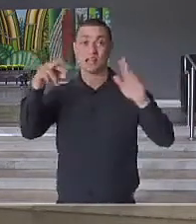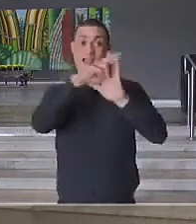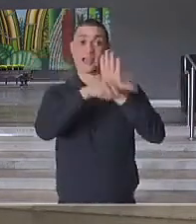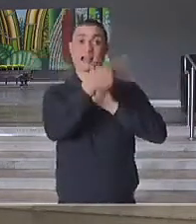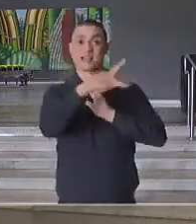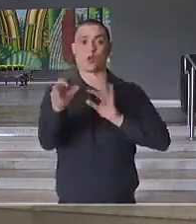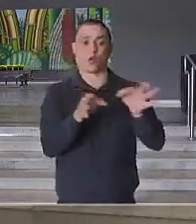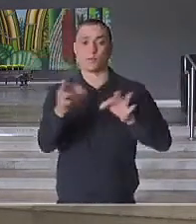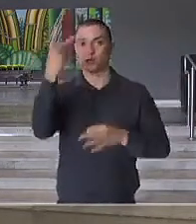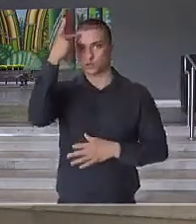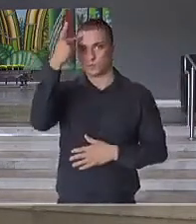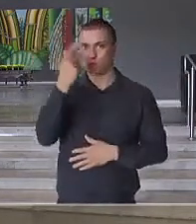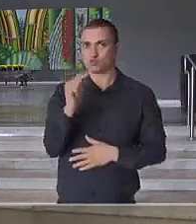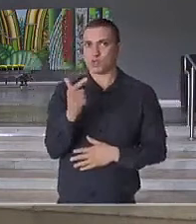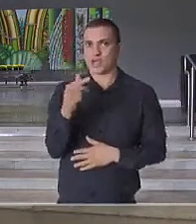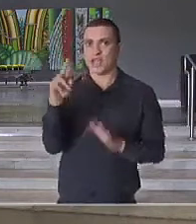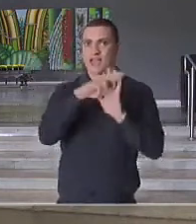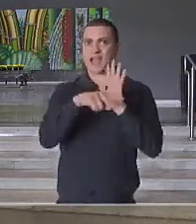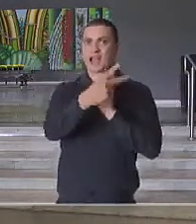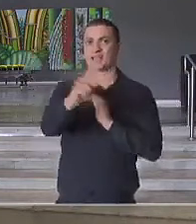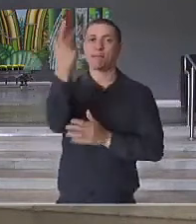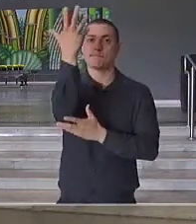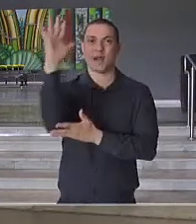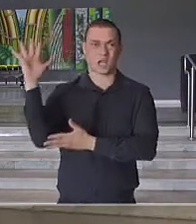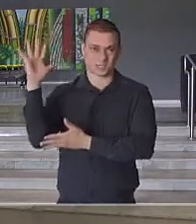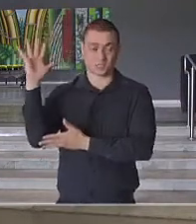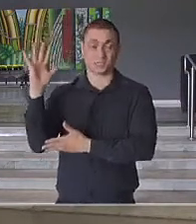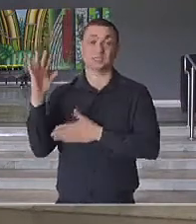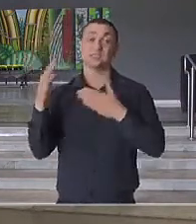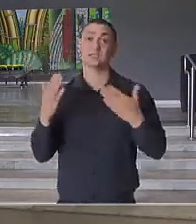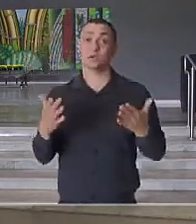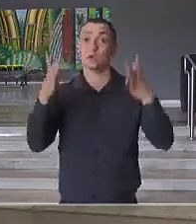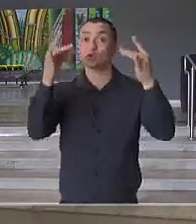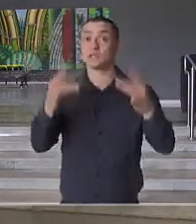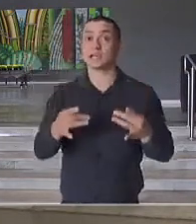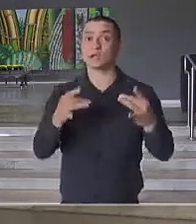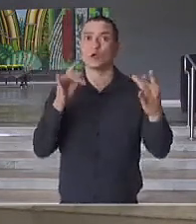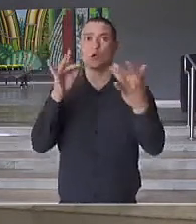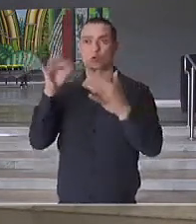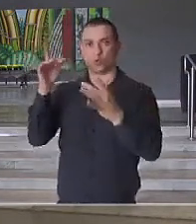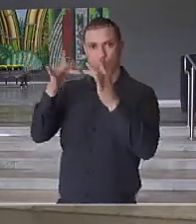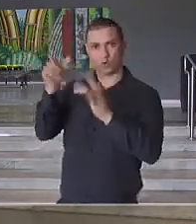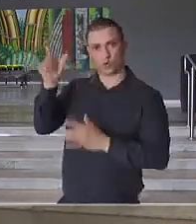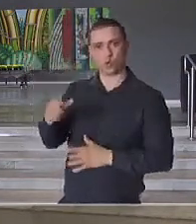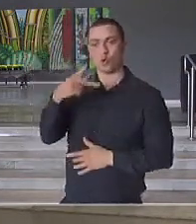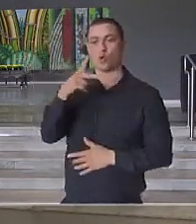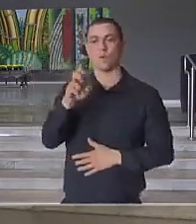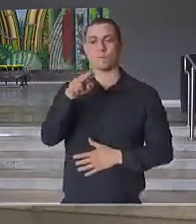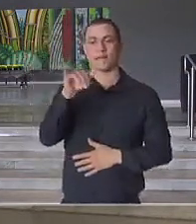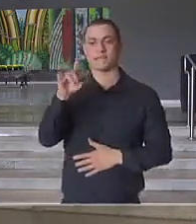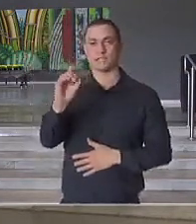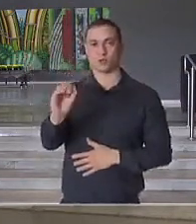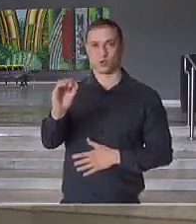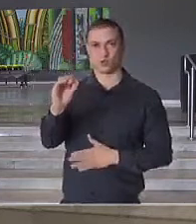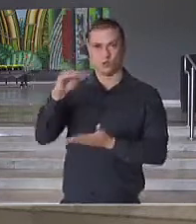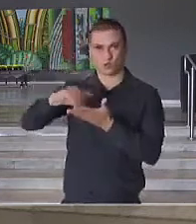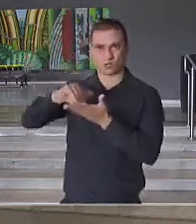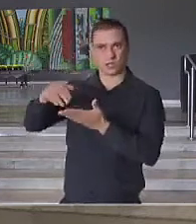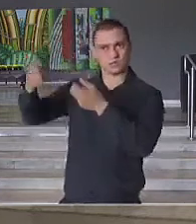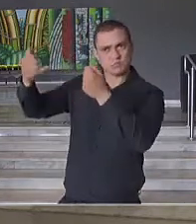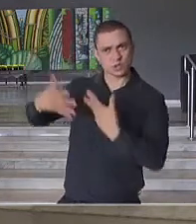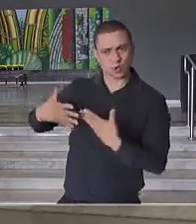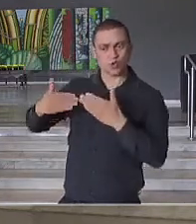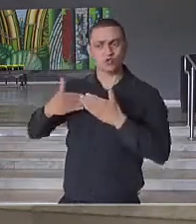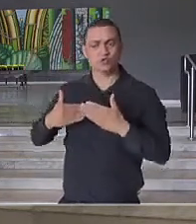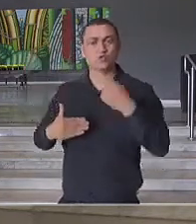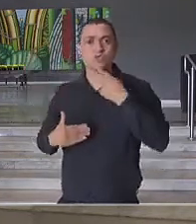São Paulo não estipula o regramento dos parques. Eu estava aqui em contato com o secretário Penido para entender um pouco da definição das